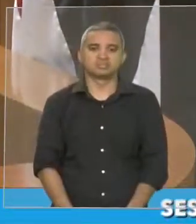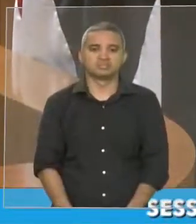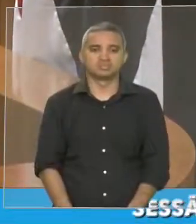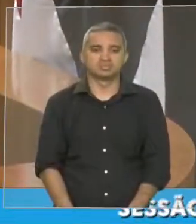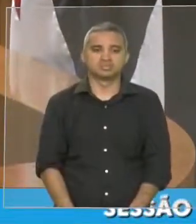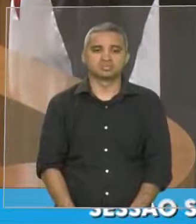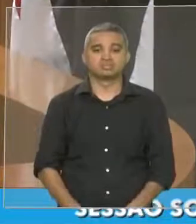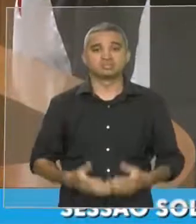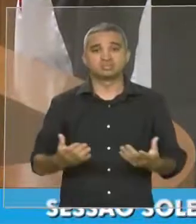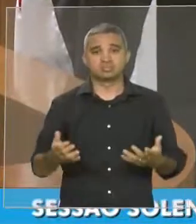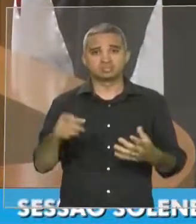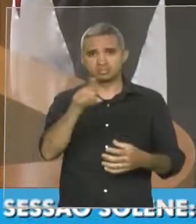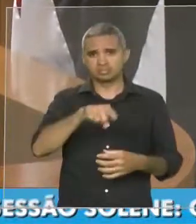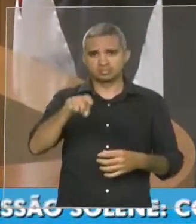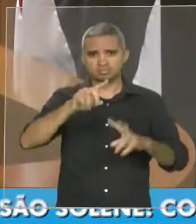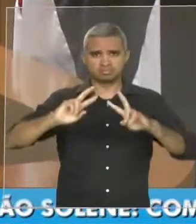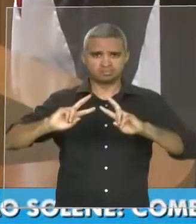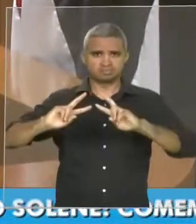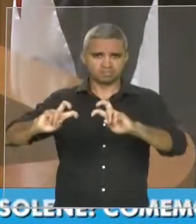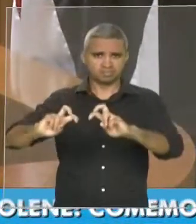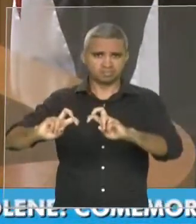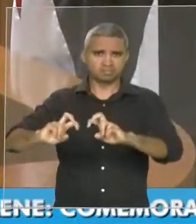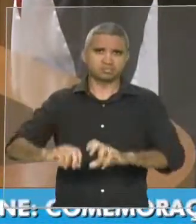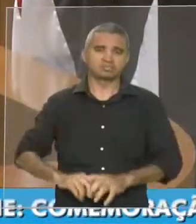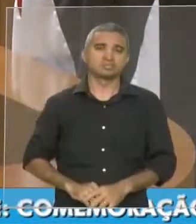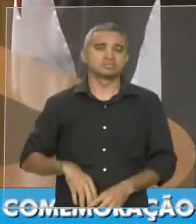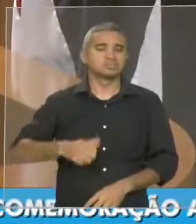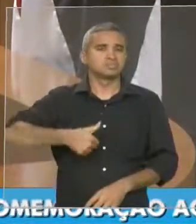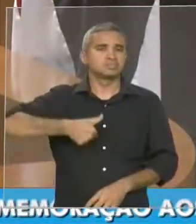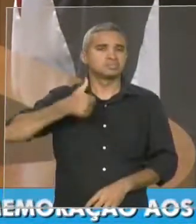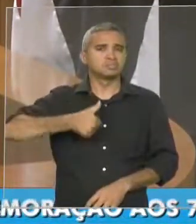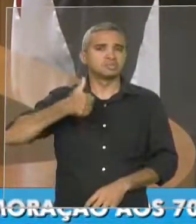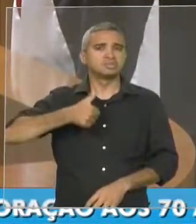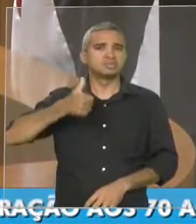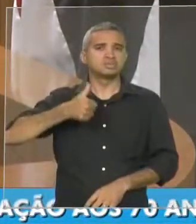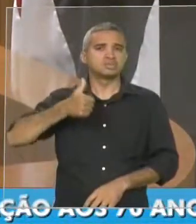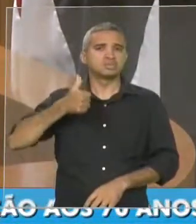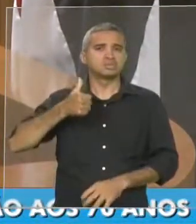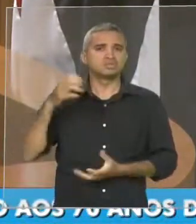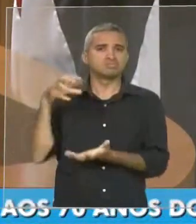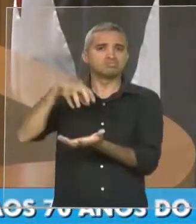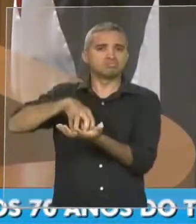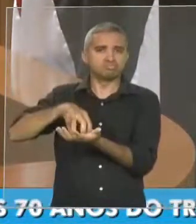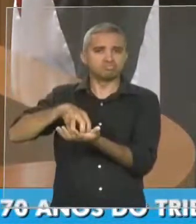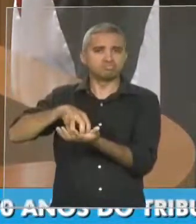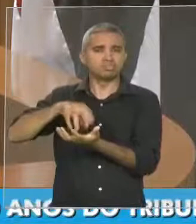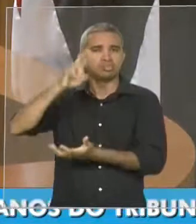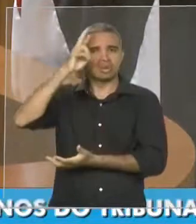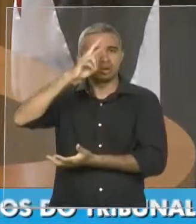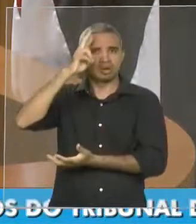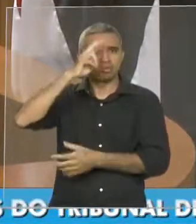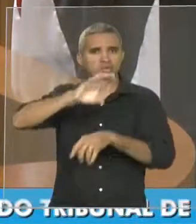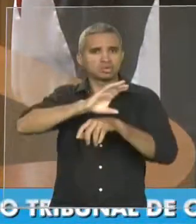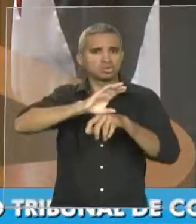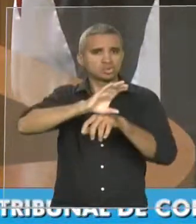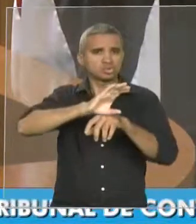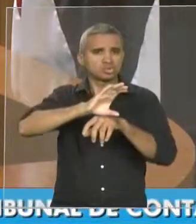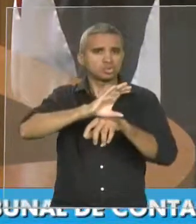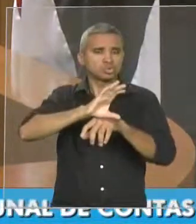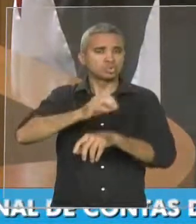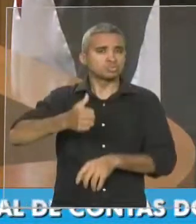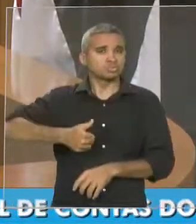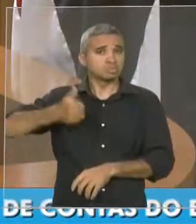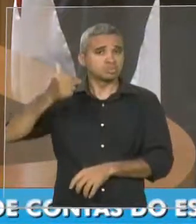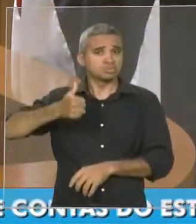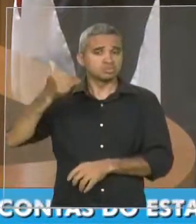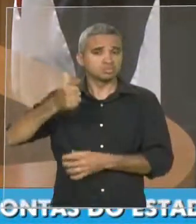Percebam os senhores que o primeiro dos poderes a ser lembrado pelo Constituinte, meu caro